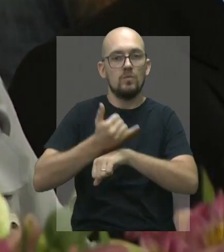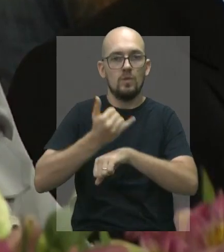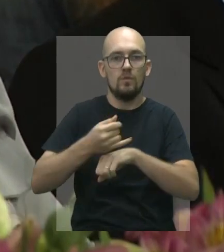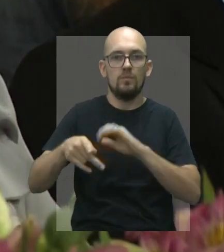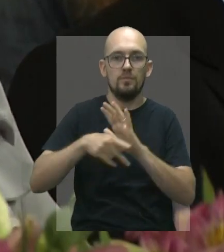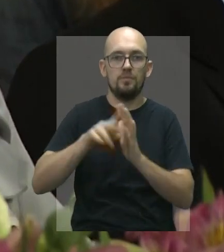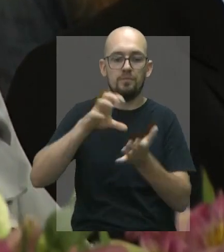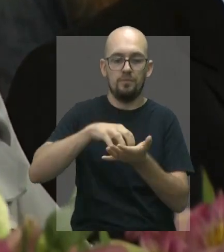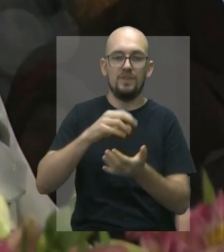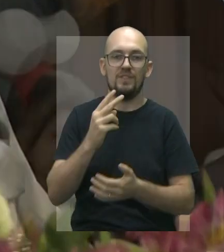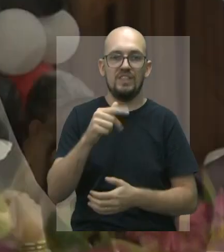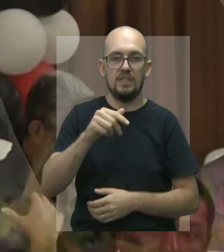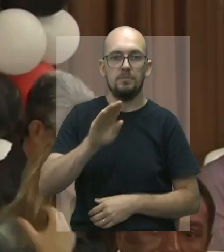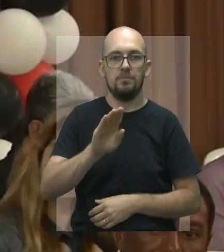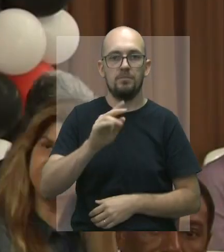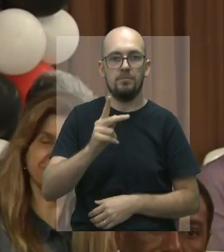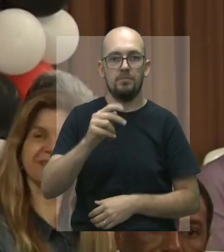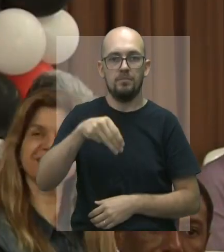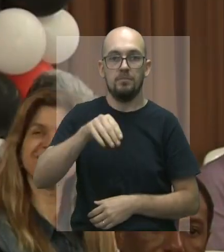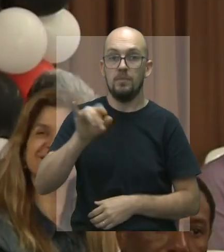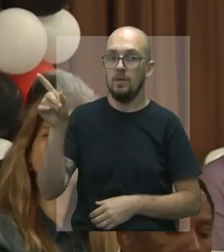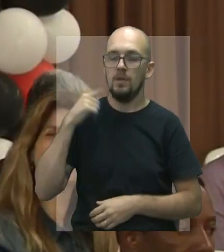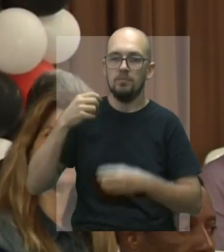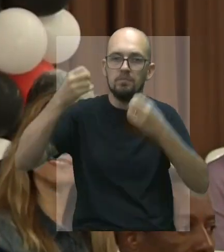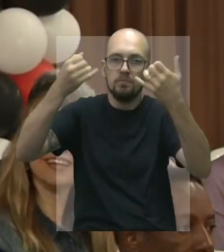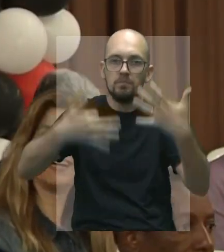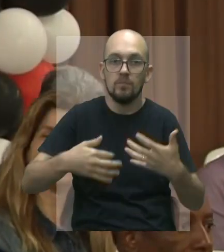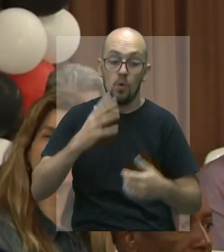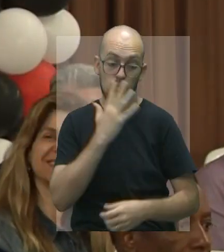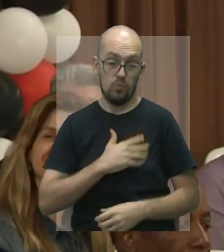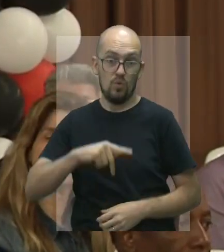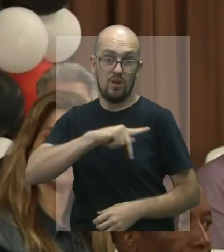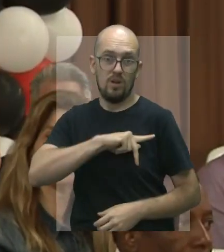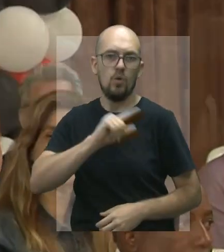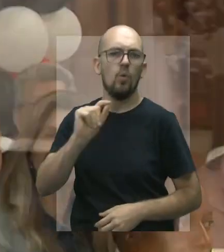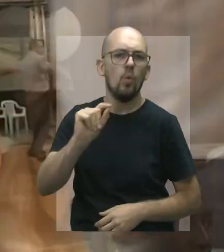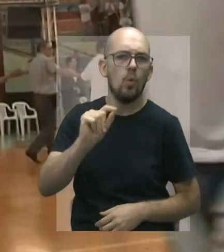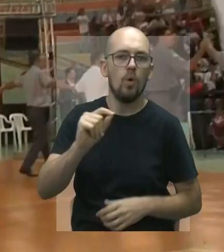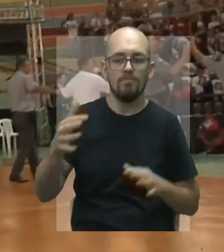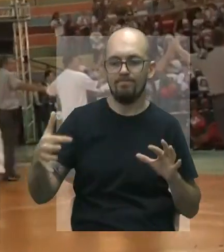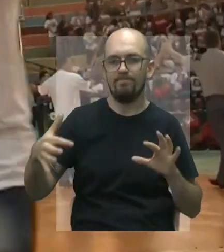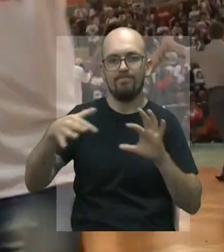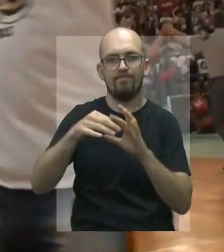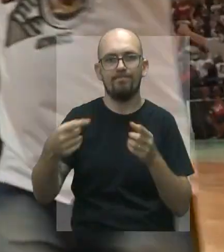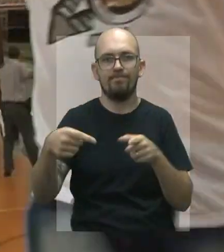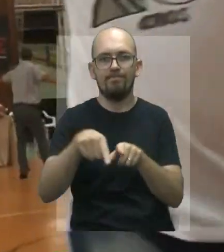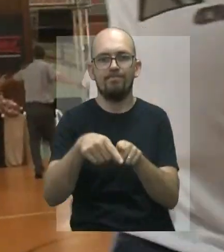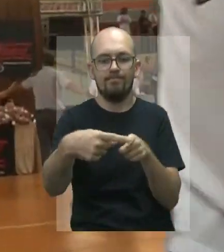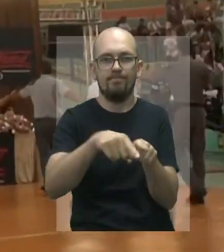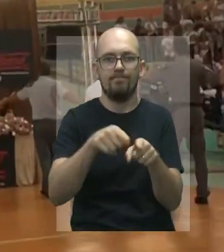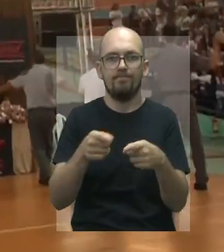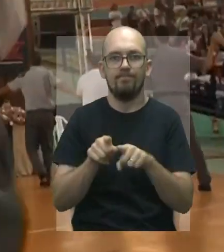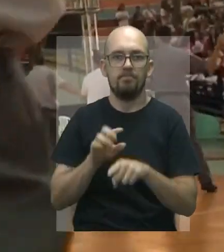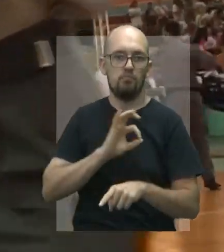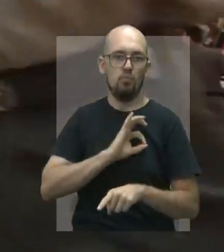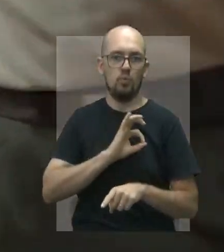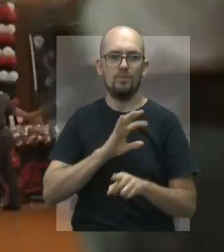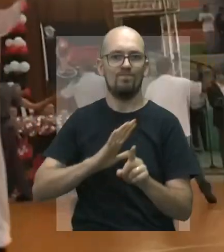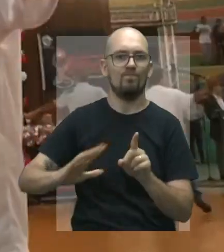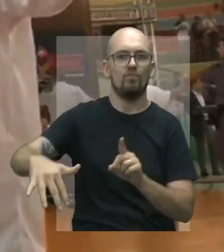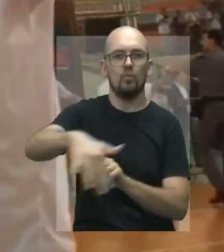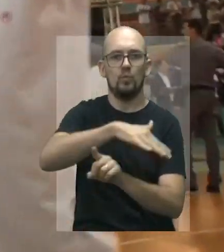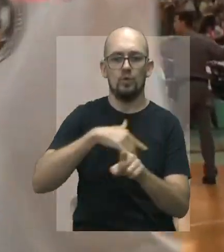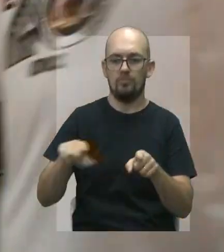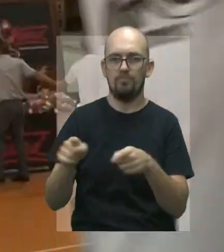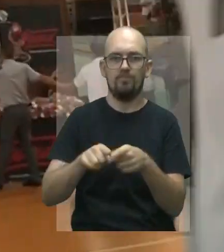BPMI salienta que o Proerd é um dos principais eixos de aproximação entre os policiais militares e a comunidade em geral.